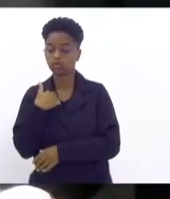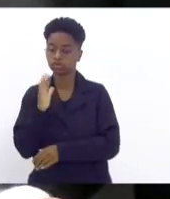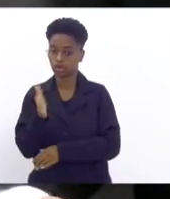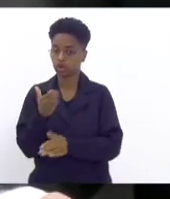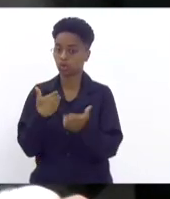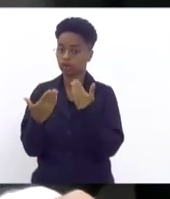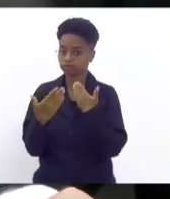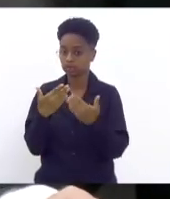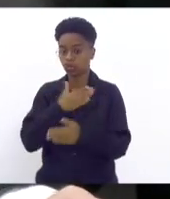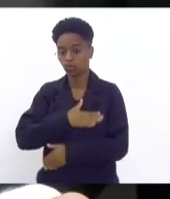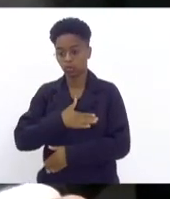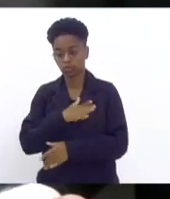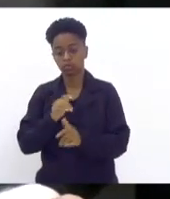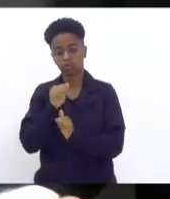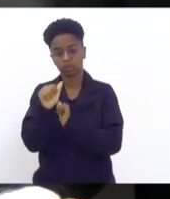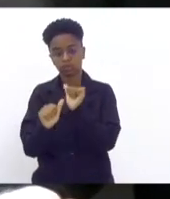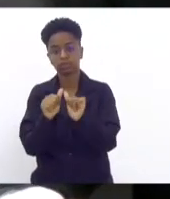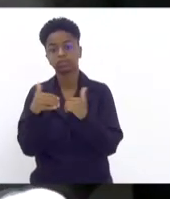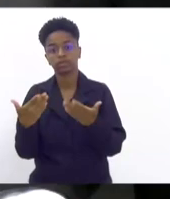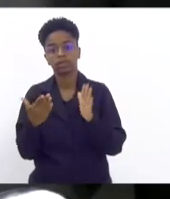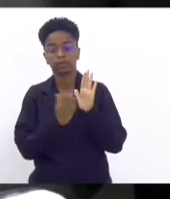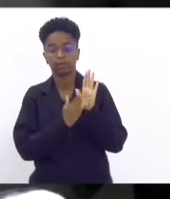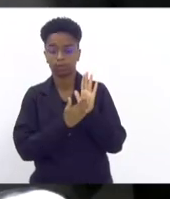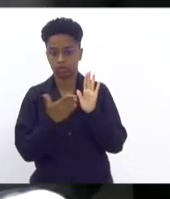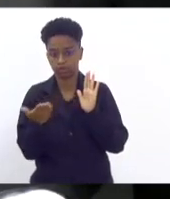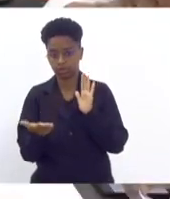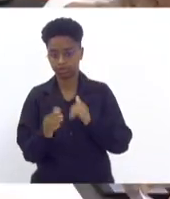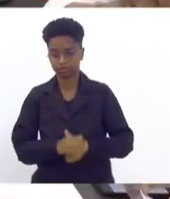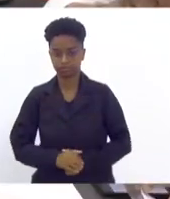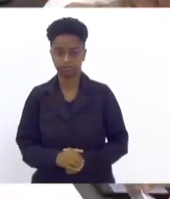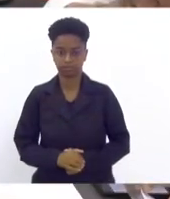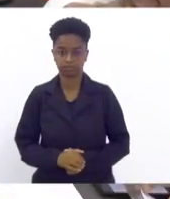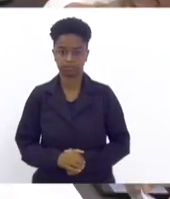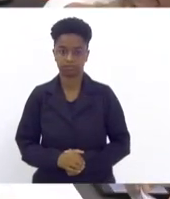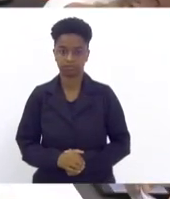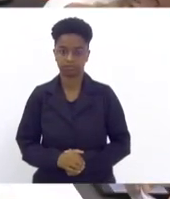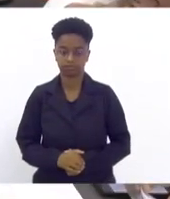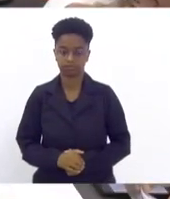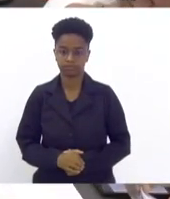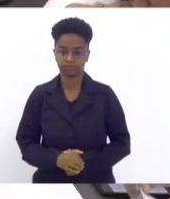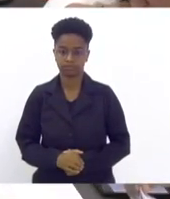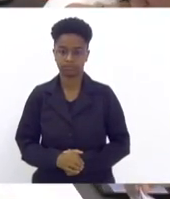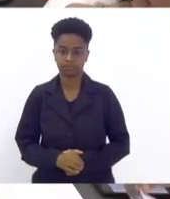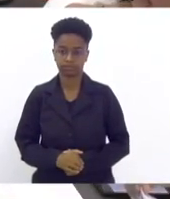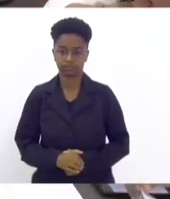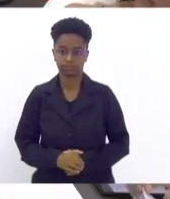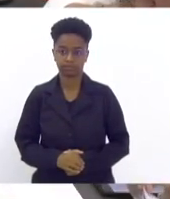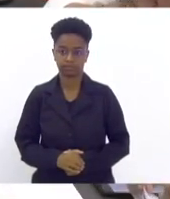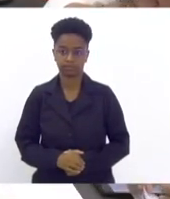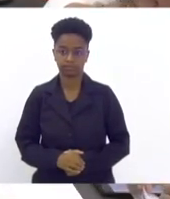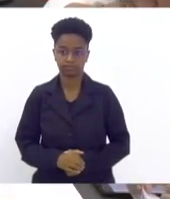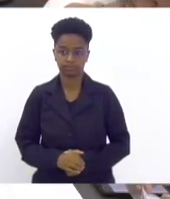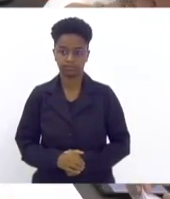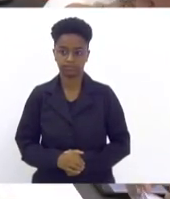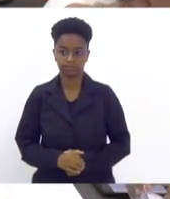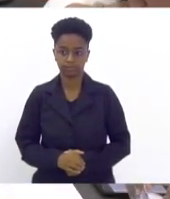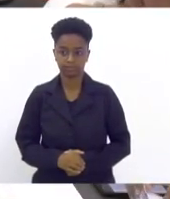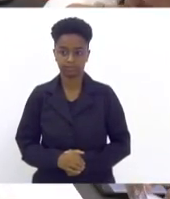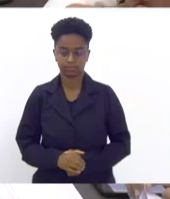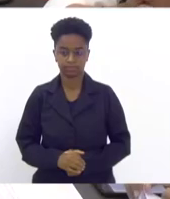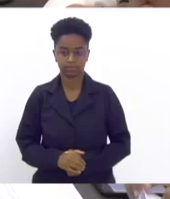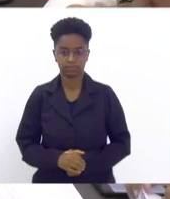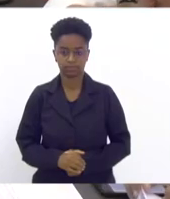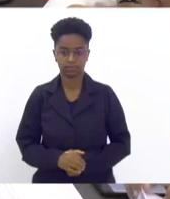alteração, e essa é a proposição.